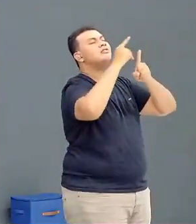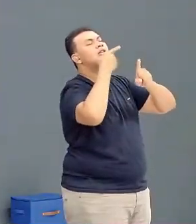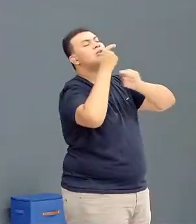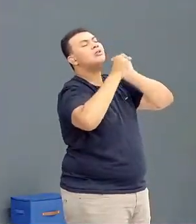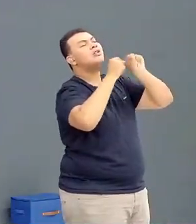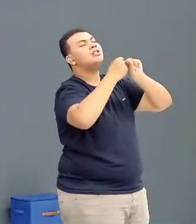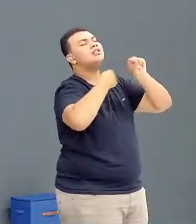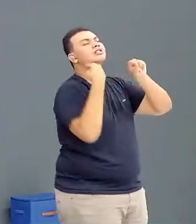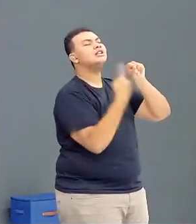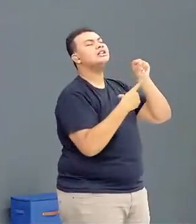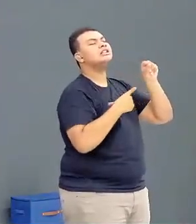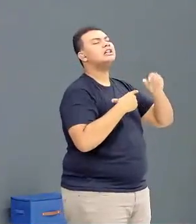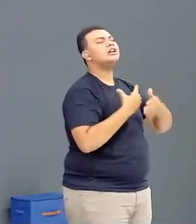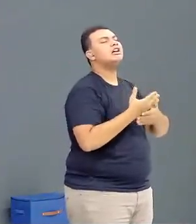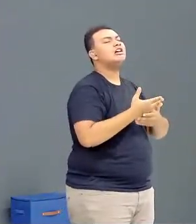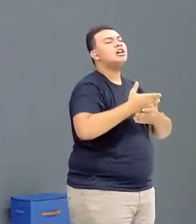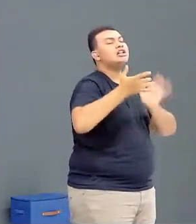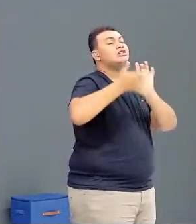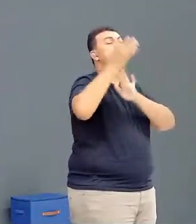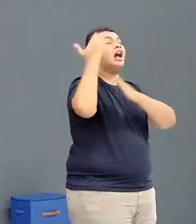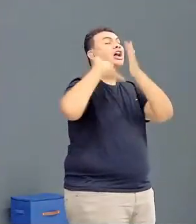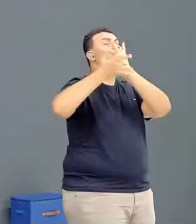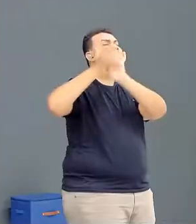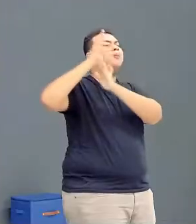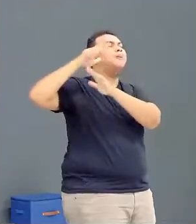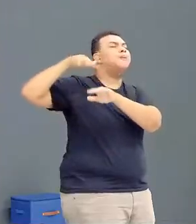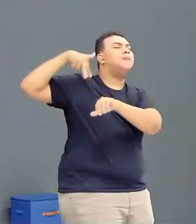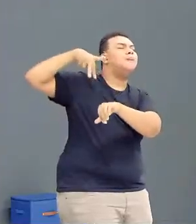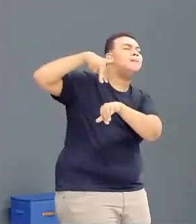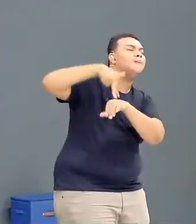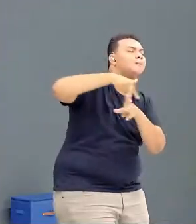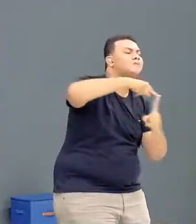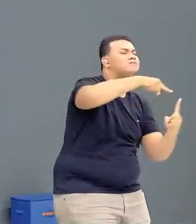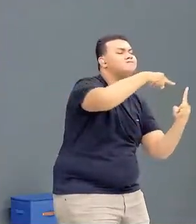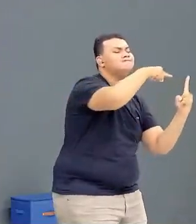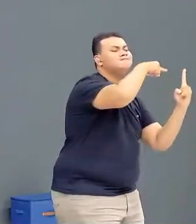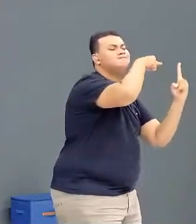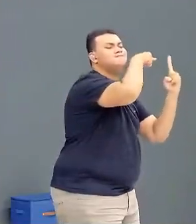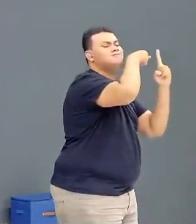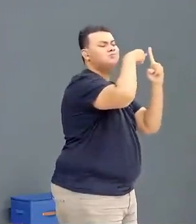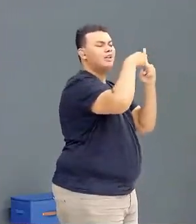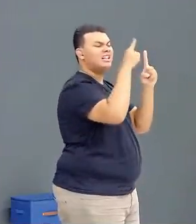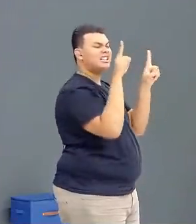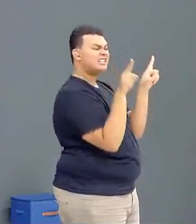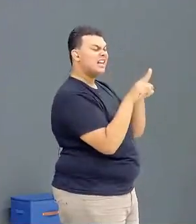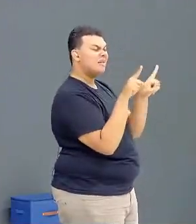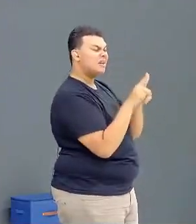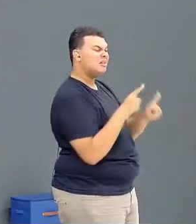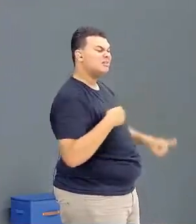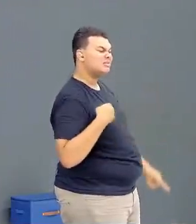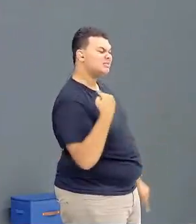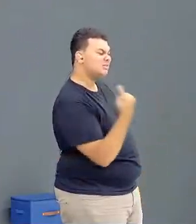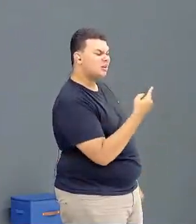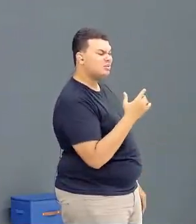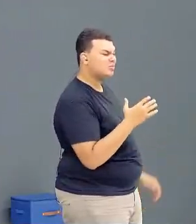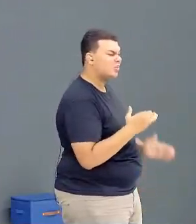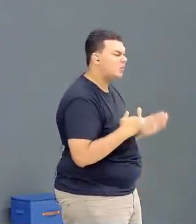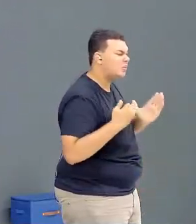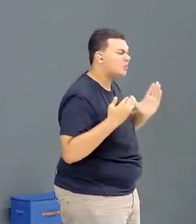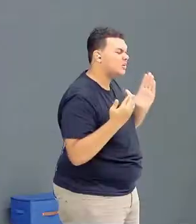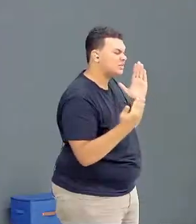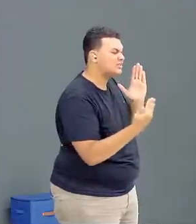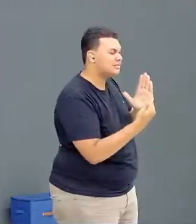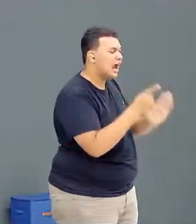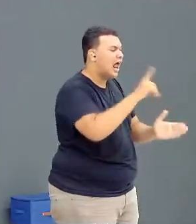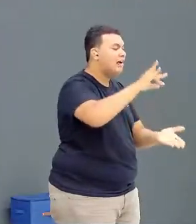nos entregou o Seu único Filho não nos entregaria junto com Ele todas as demais coisas. Ah,